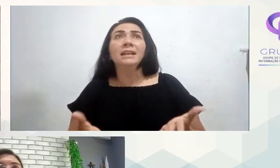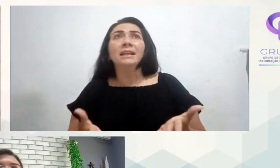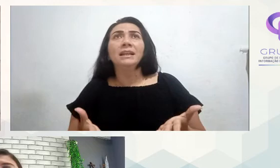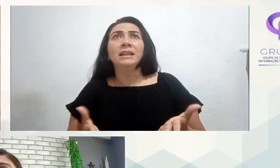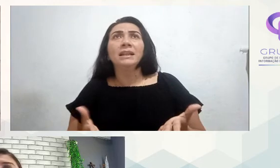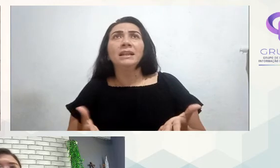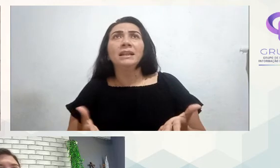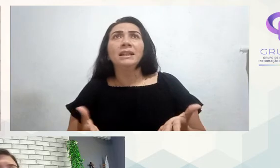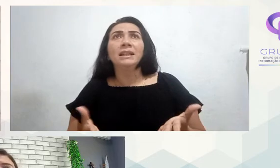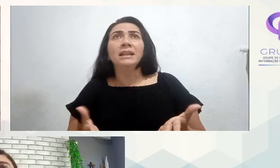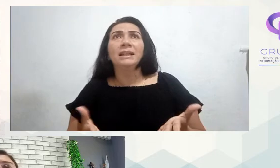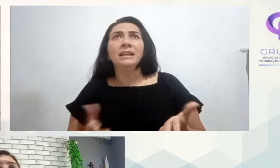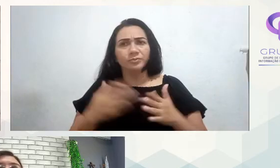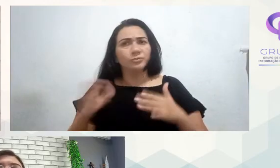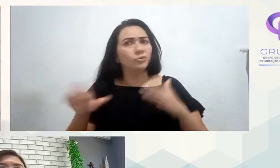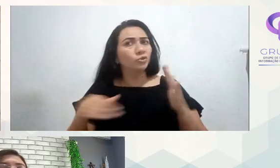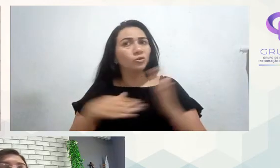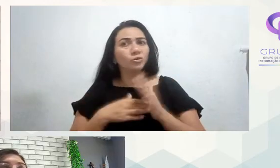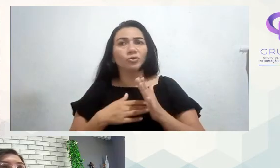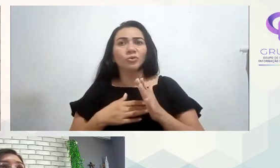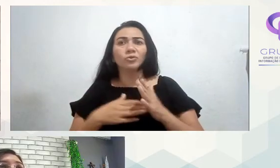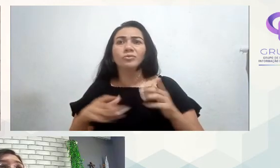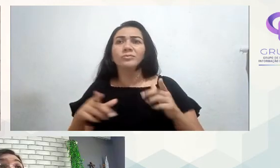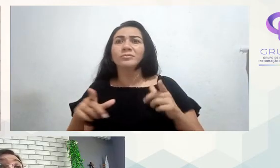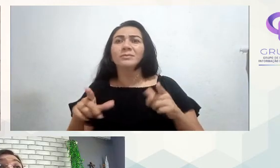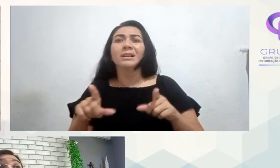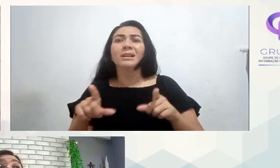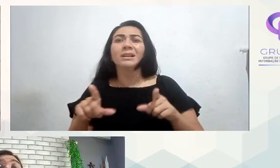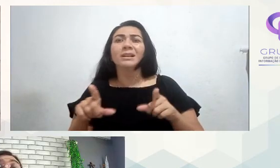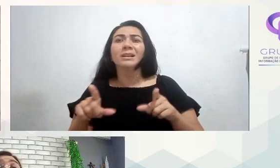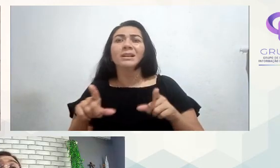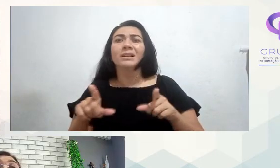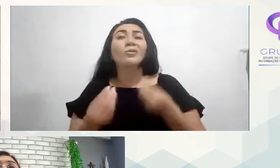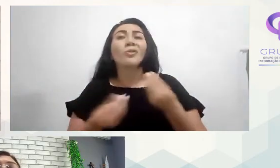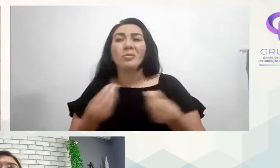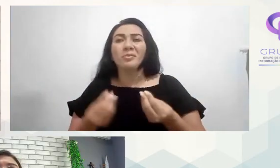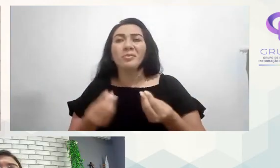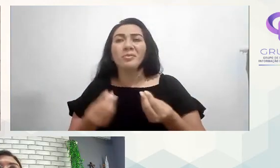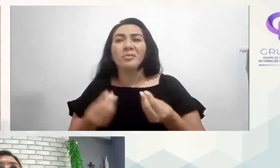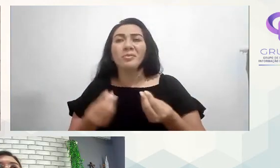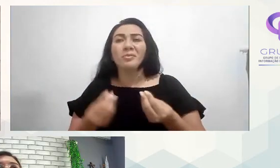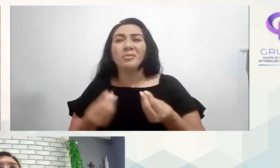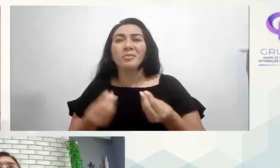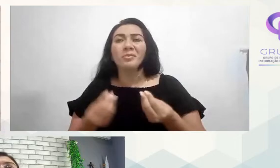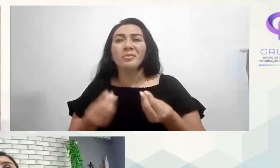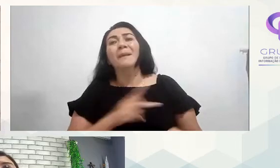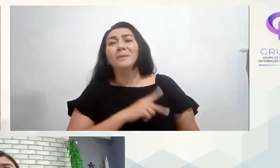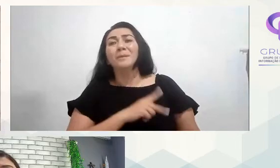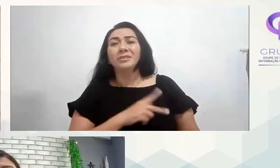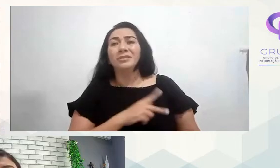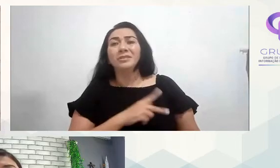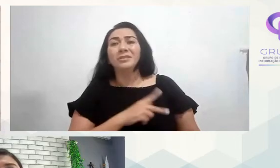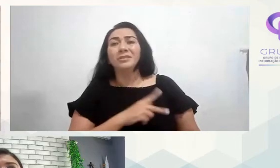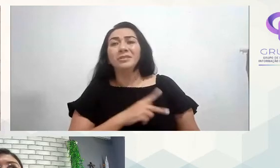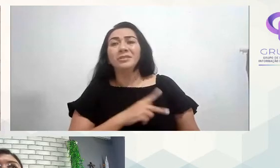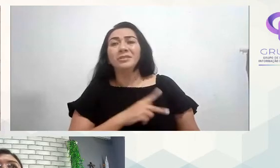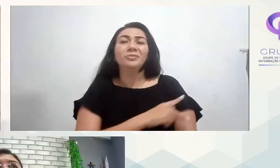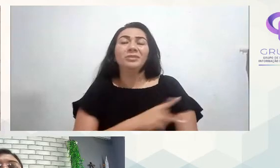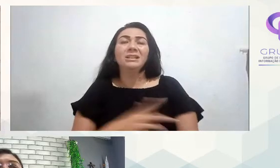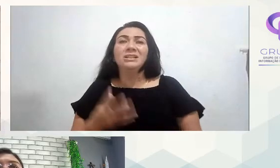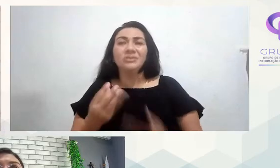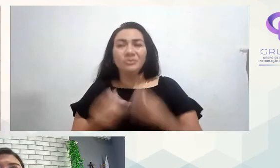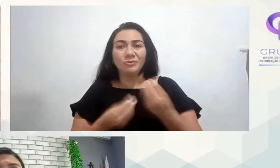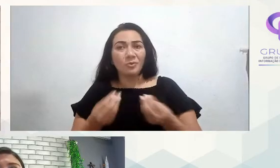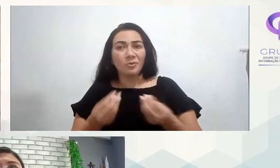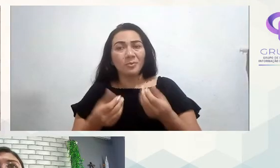social, econômico, político, não é? Todo esse processo. E quando você consegue fazer